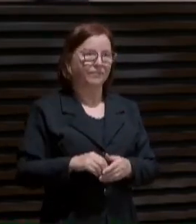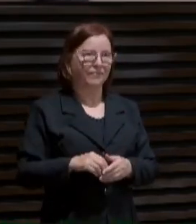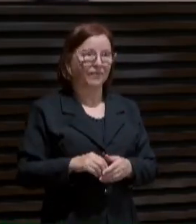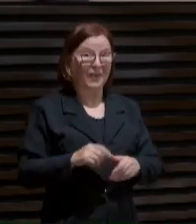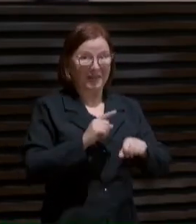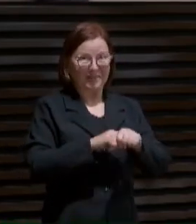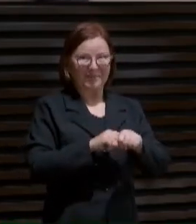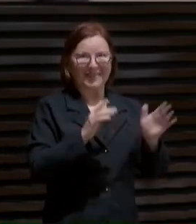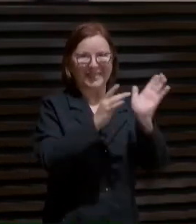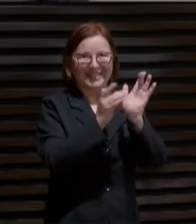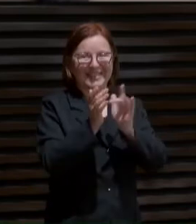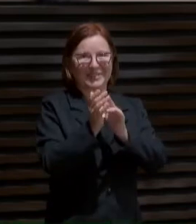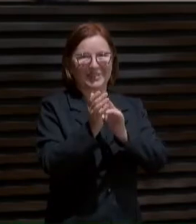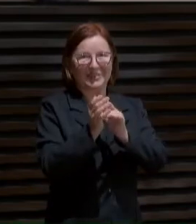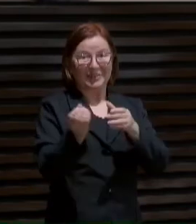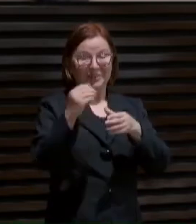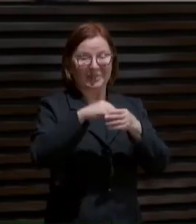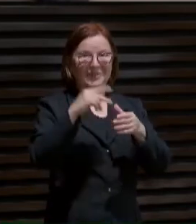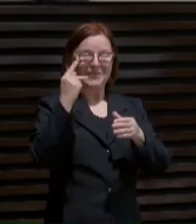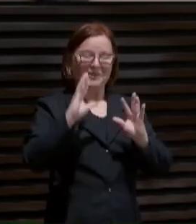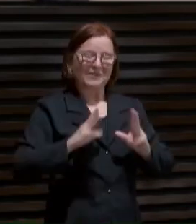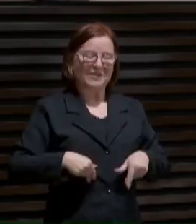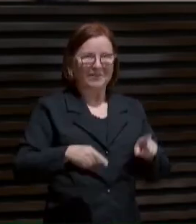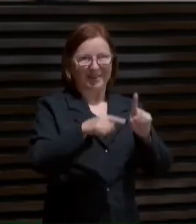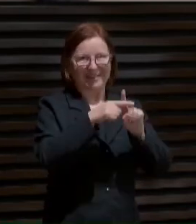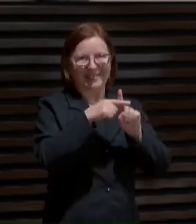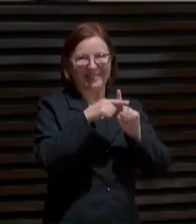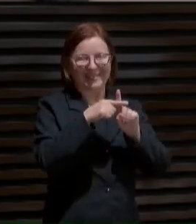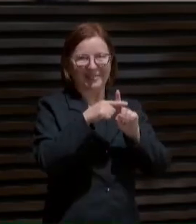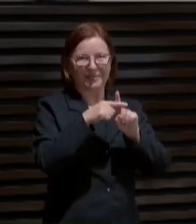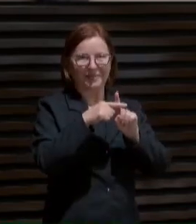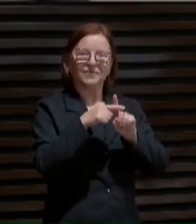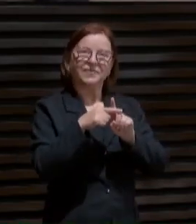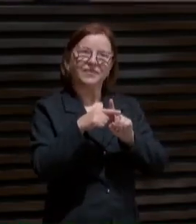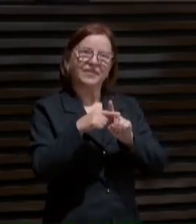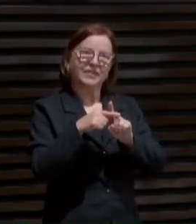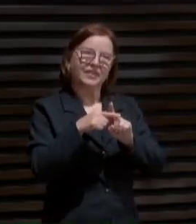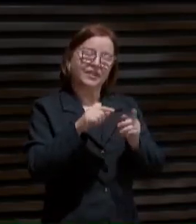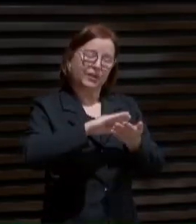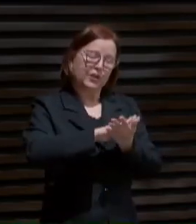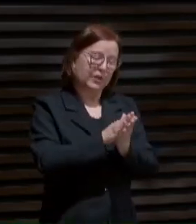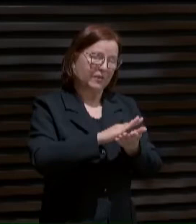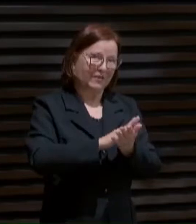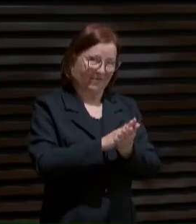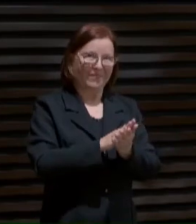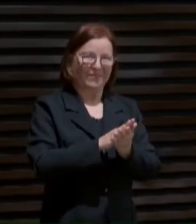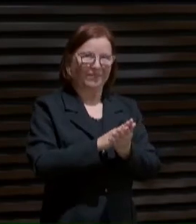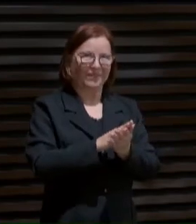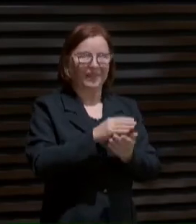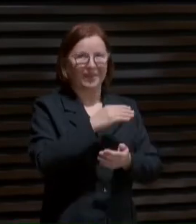colocou no seu corpo ele aniquilou a causa desta morte e na sua ressurreição